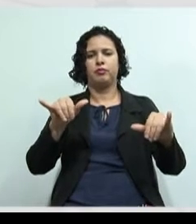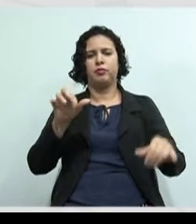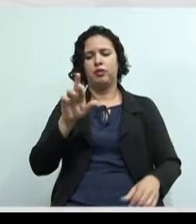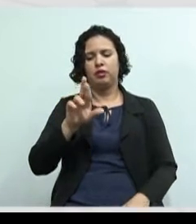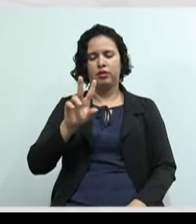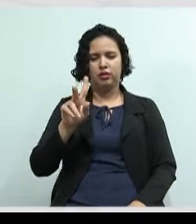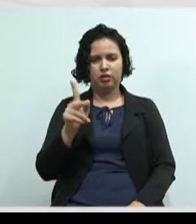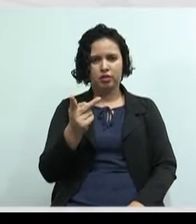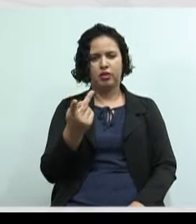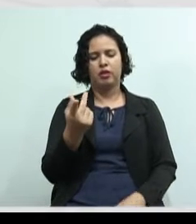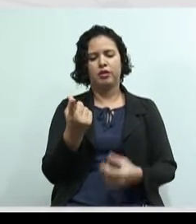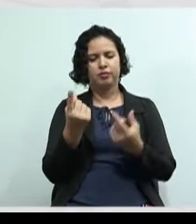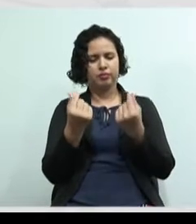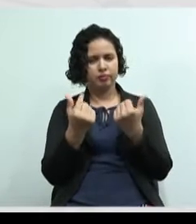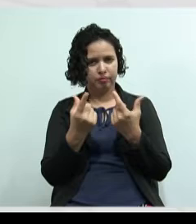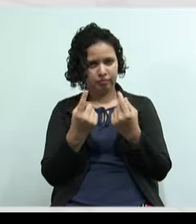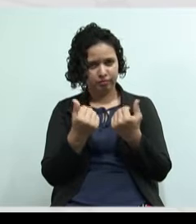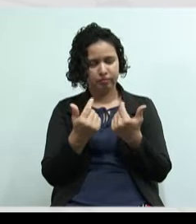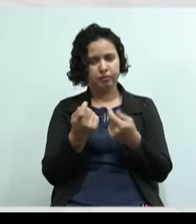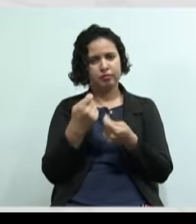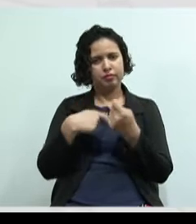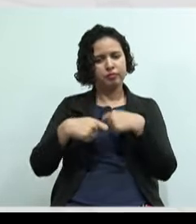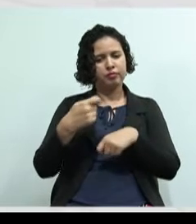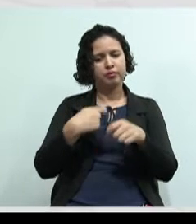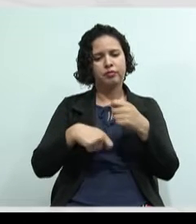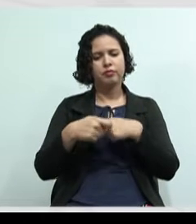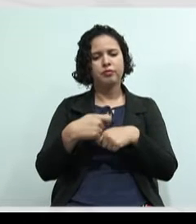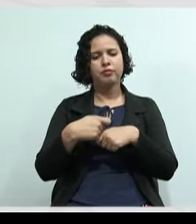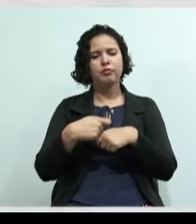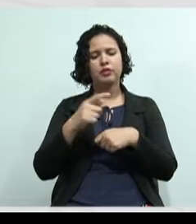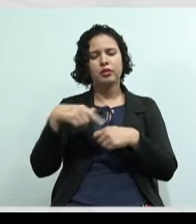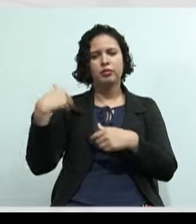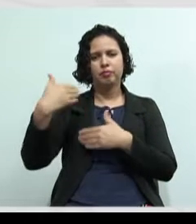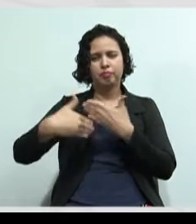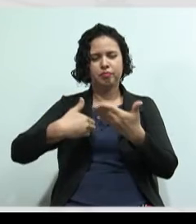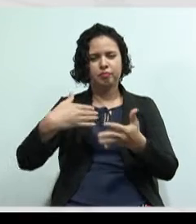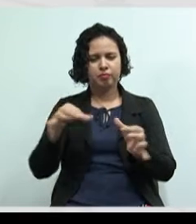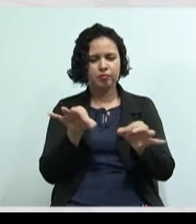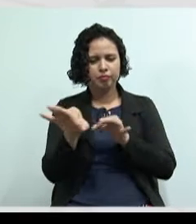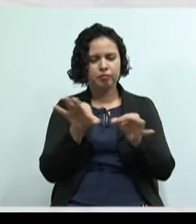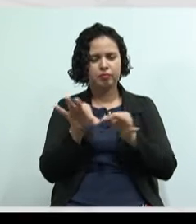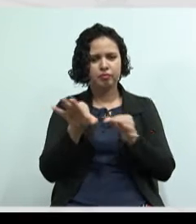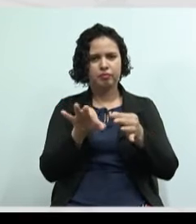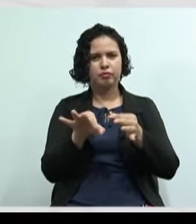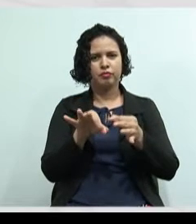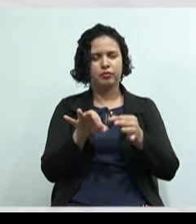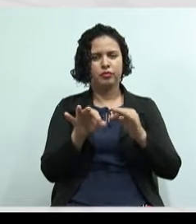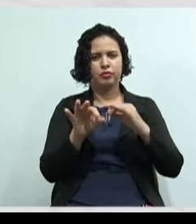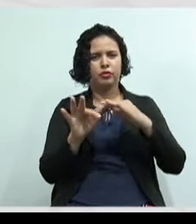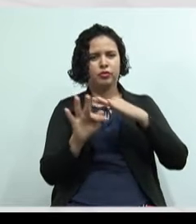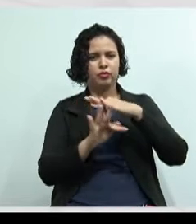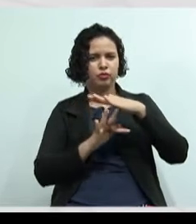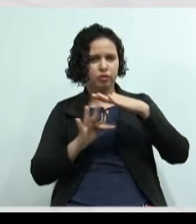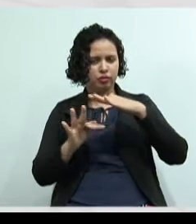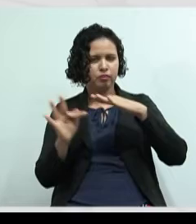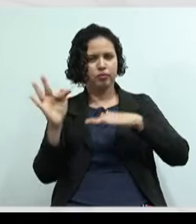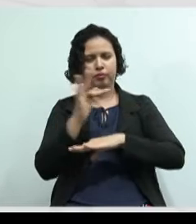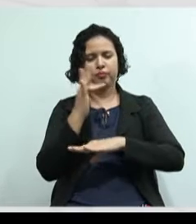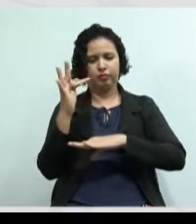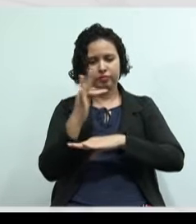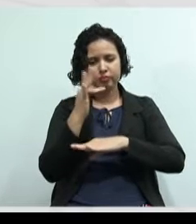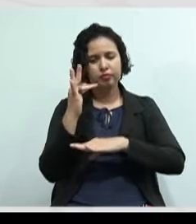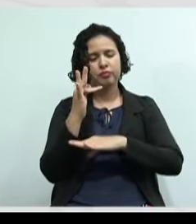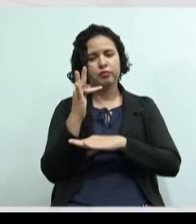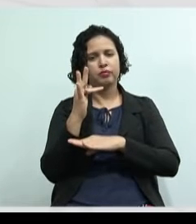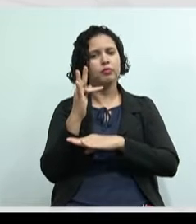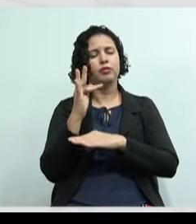falei em financeiro, contabilidade, enfim. Ou seja, é o processo de planejamento formalizado e de médio prazo, tá?